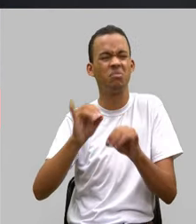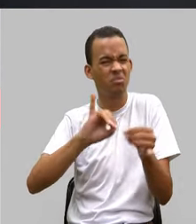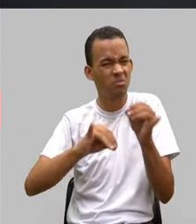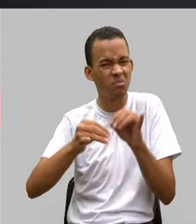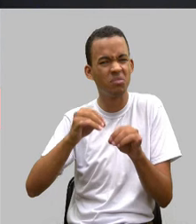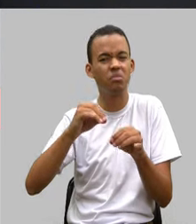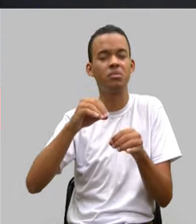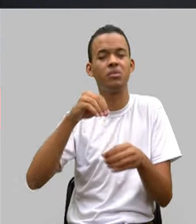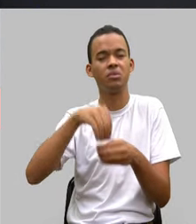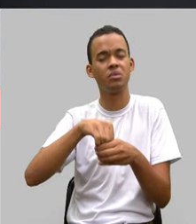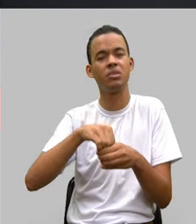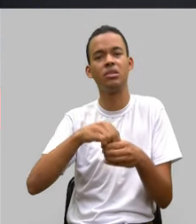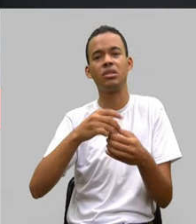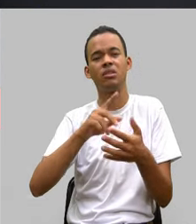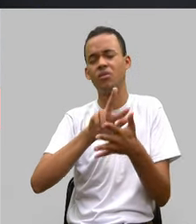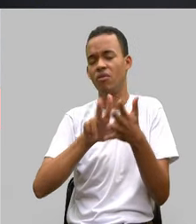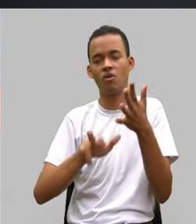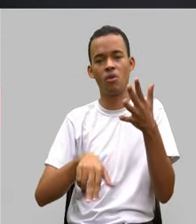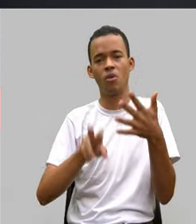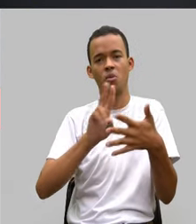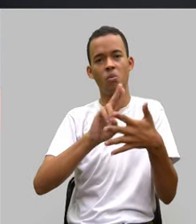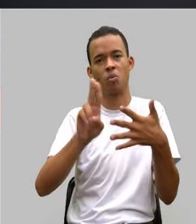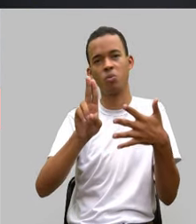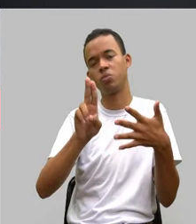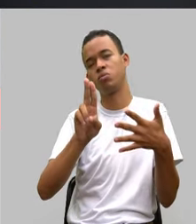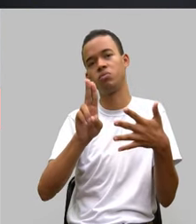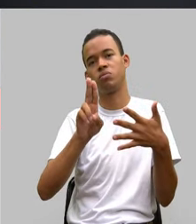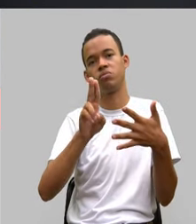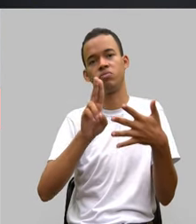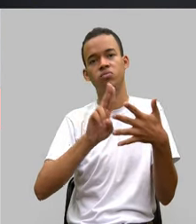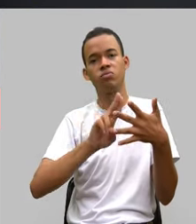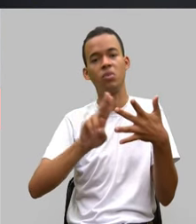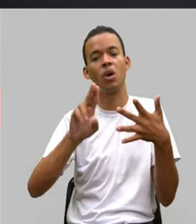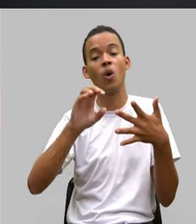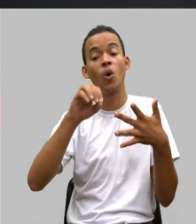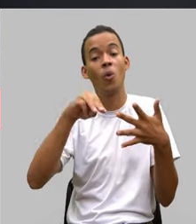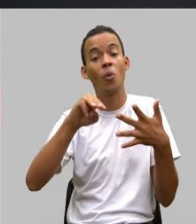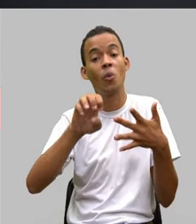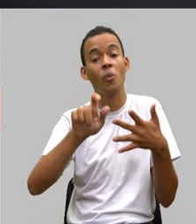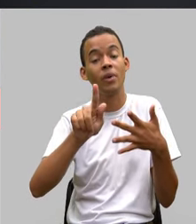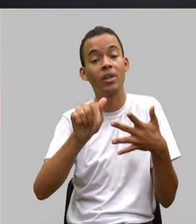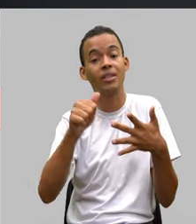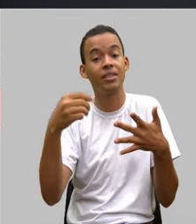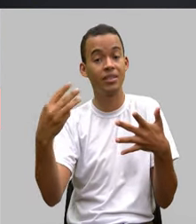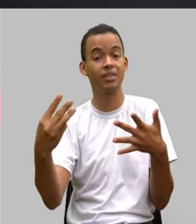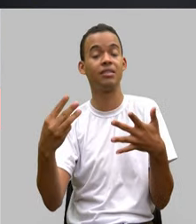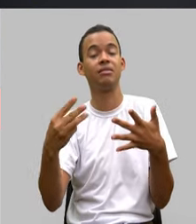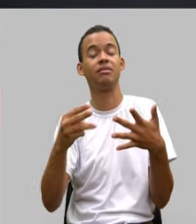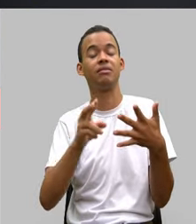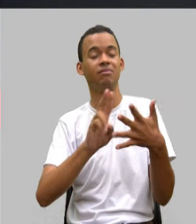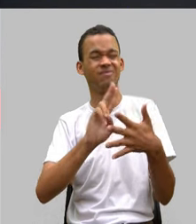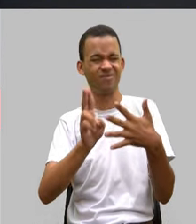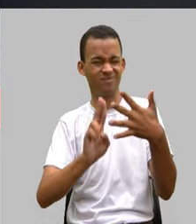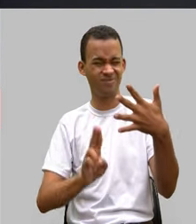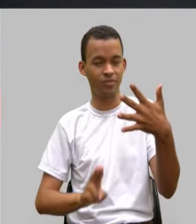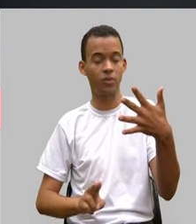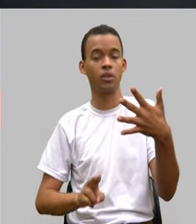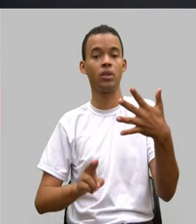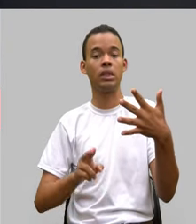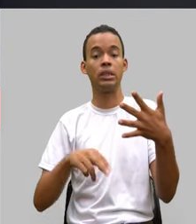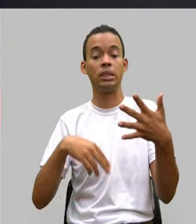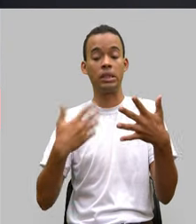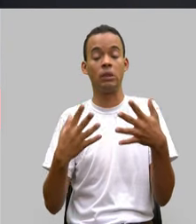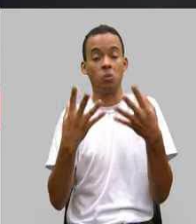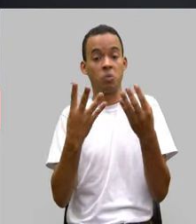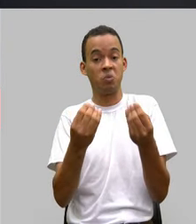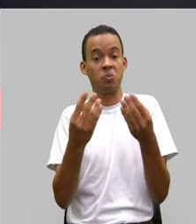terpenos eh ômega-3 eh leucopus então assim a quantidade